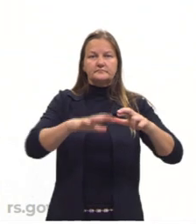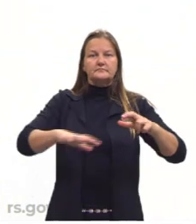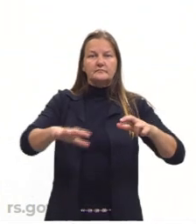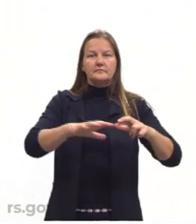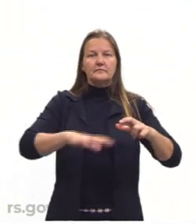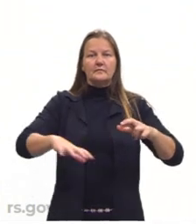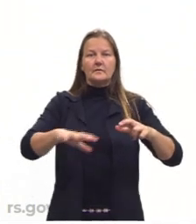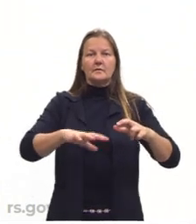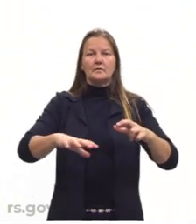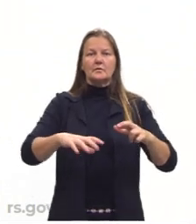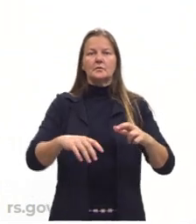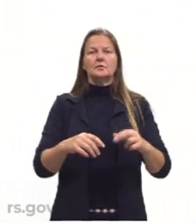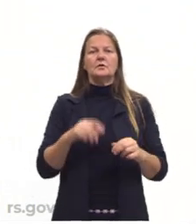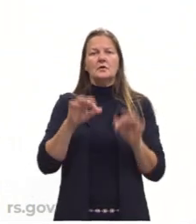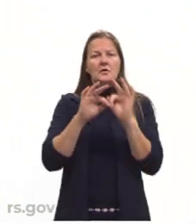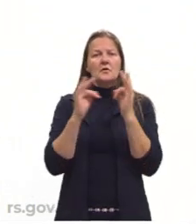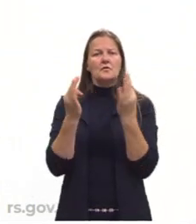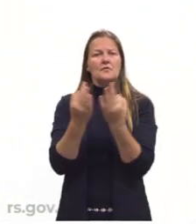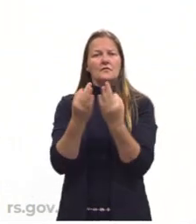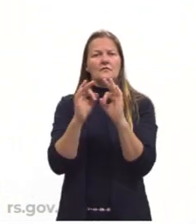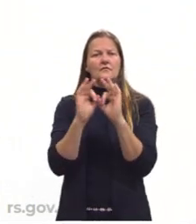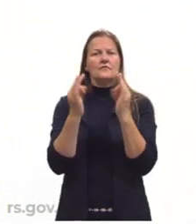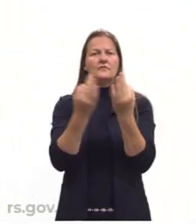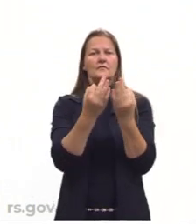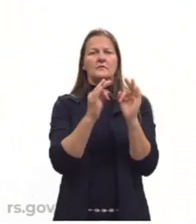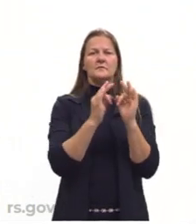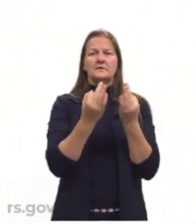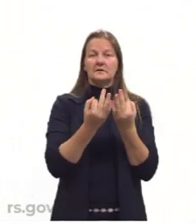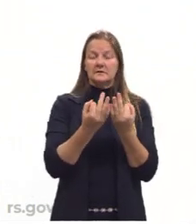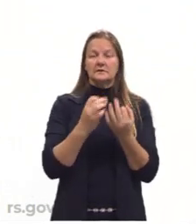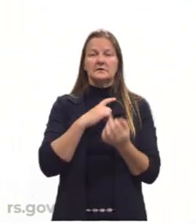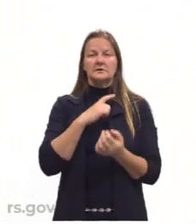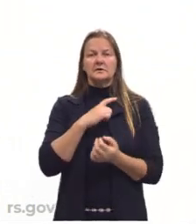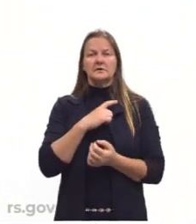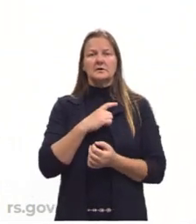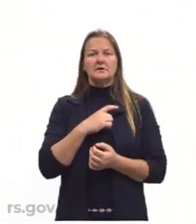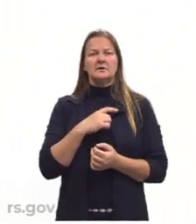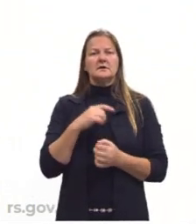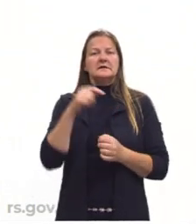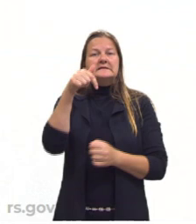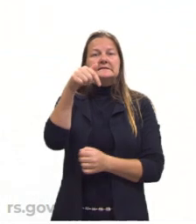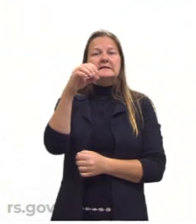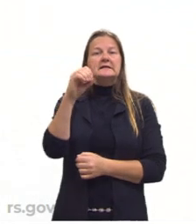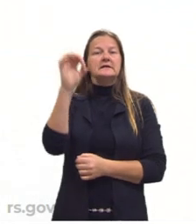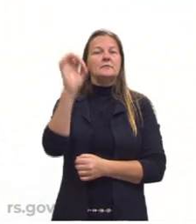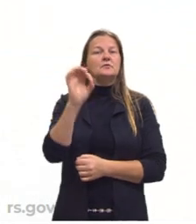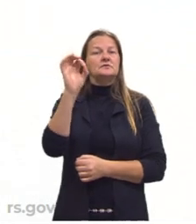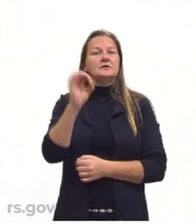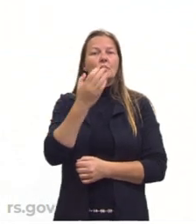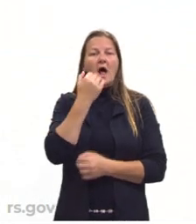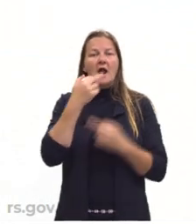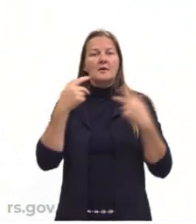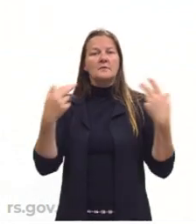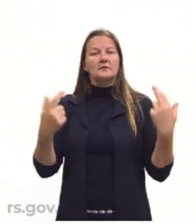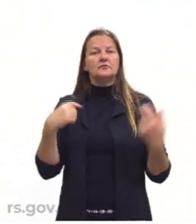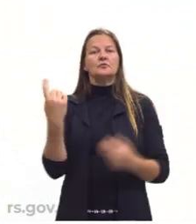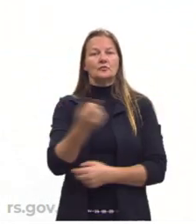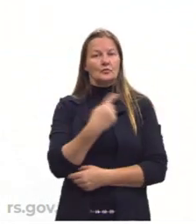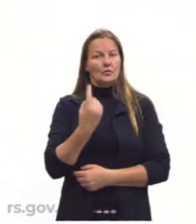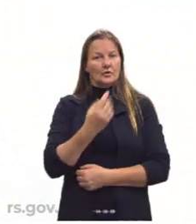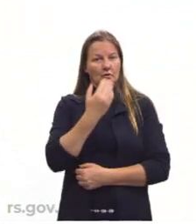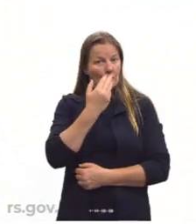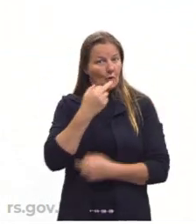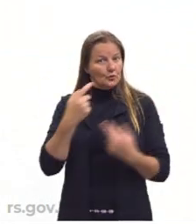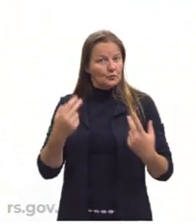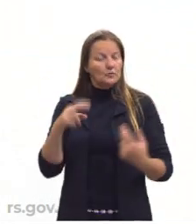de questão familiar né que hoje em dia para você ter uma ideia produzem setenta por cento dos alimentos que a gente consome